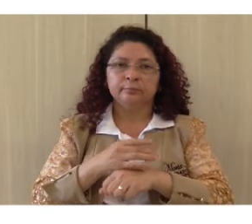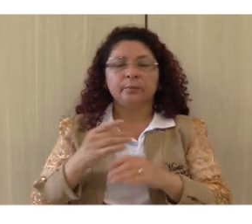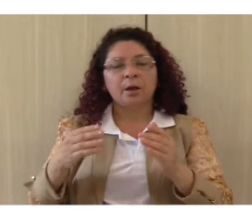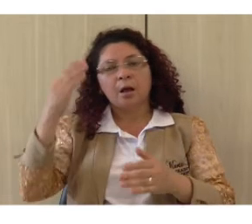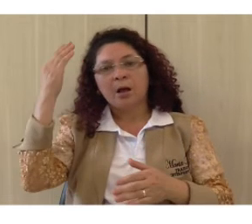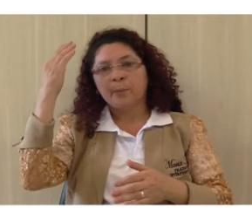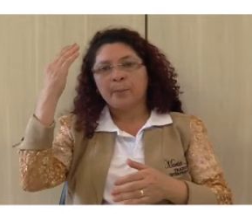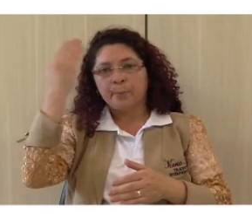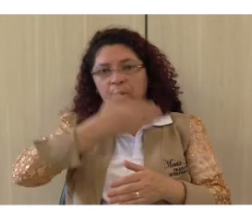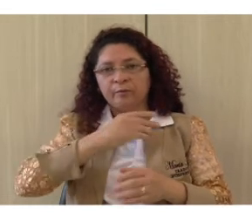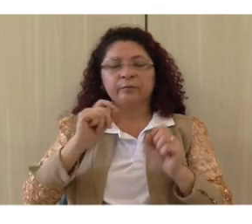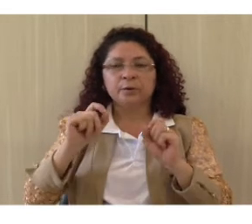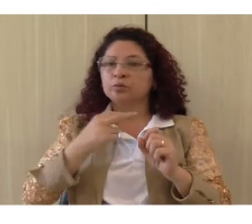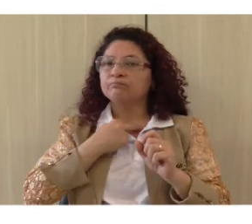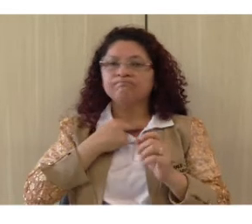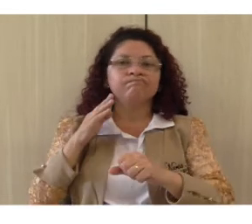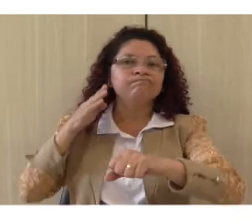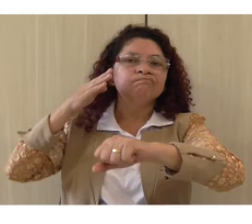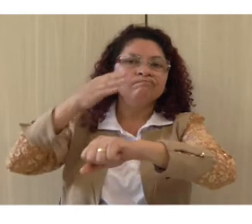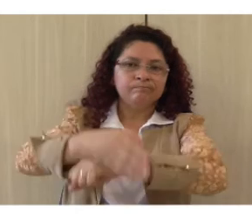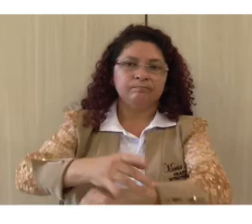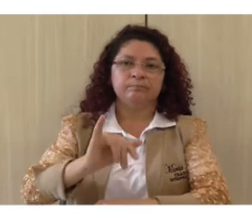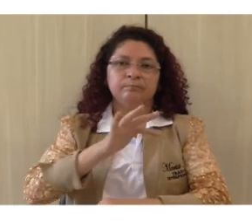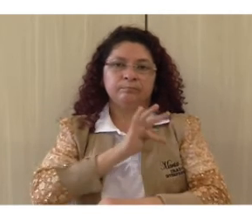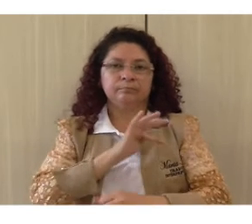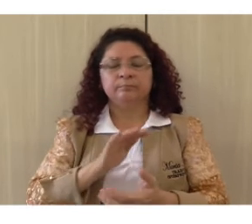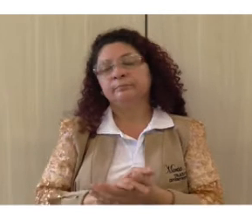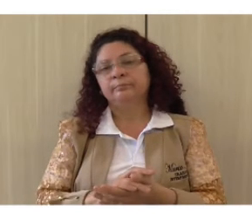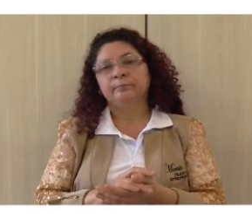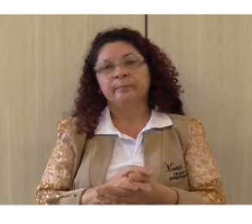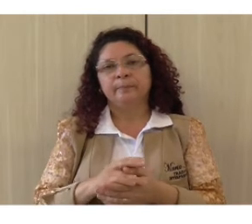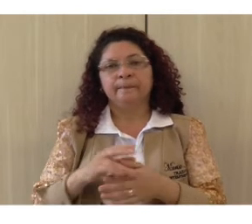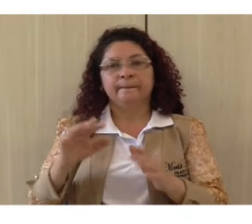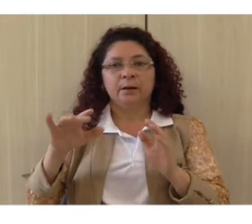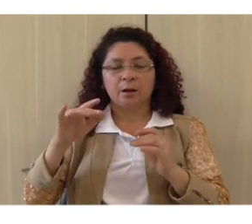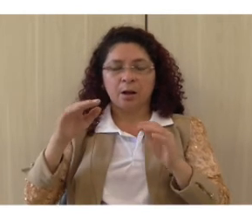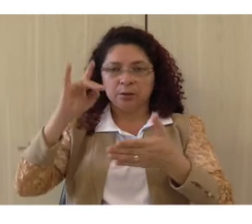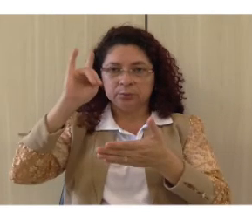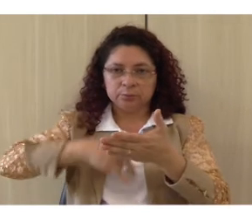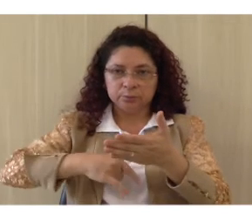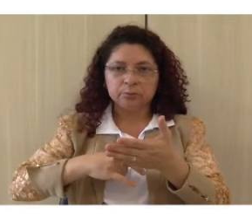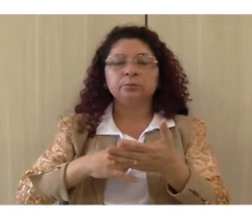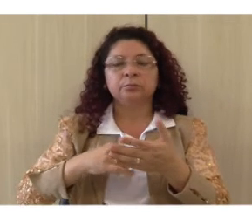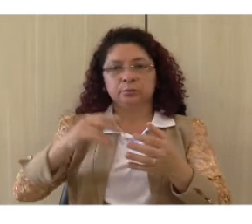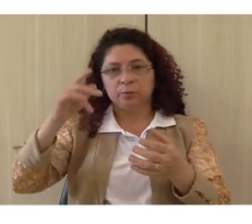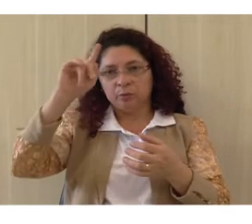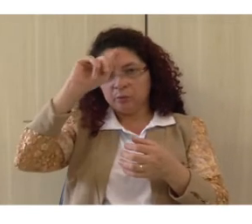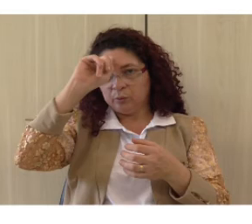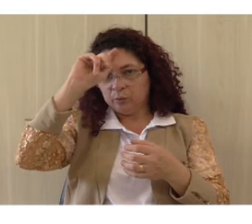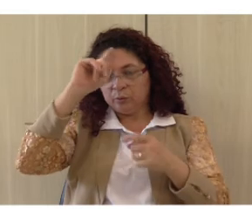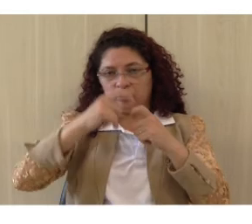sua impossibilidade de locomoção. B. Autorizações do hospital para acesso dos fiscais no horário